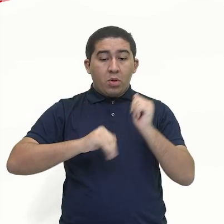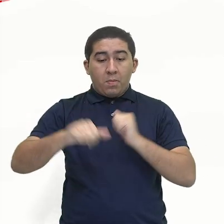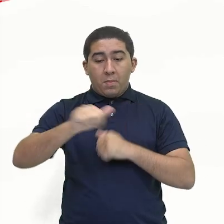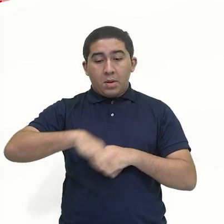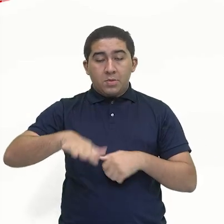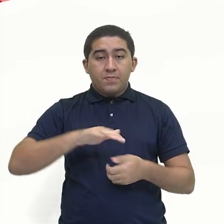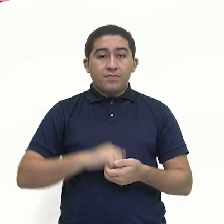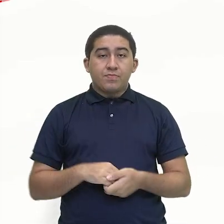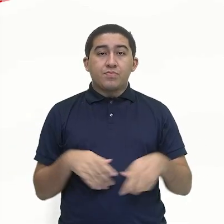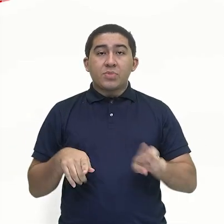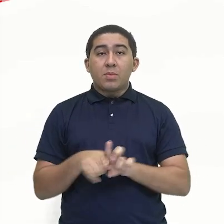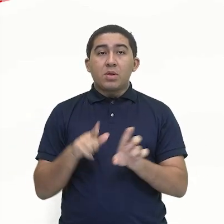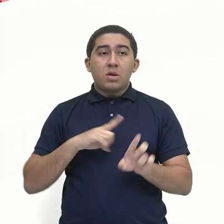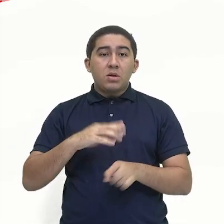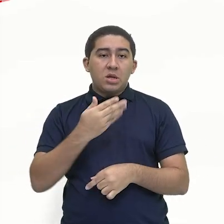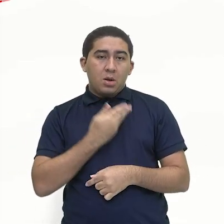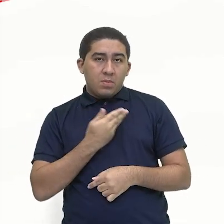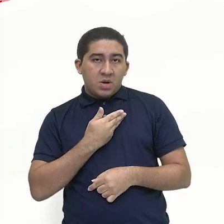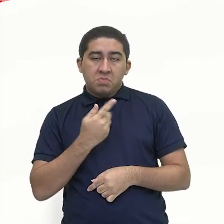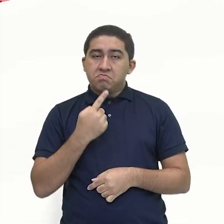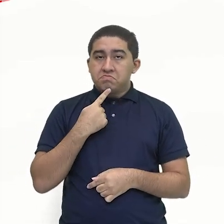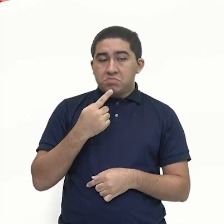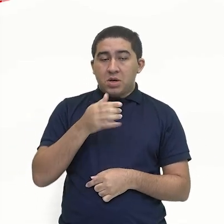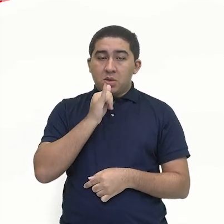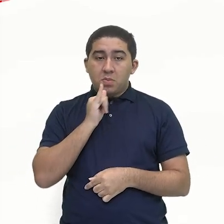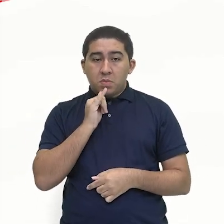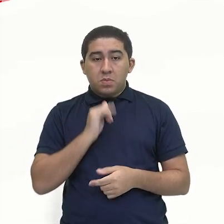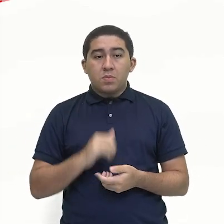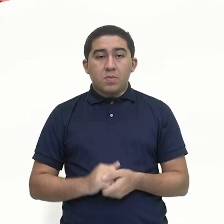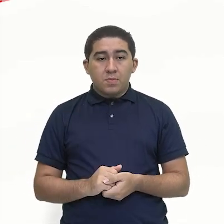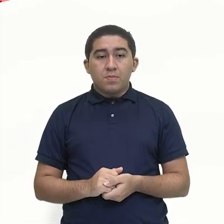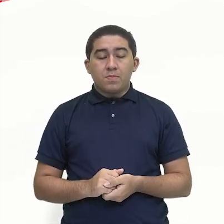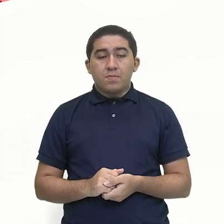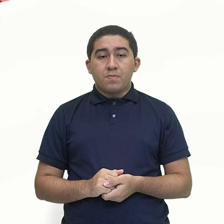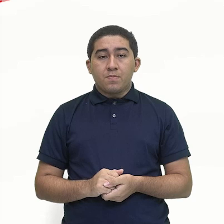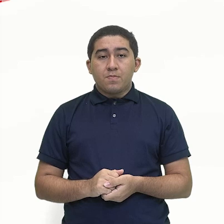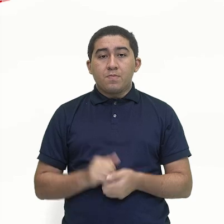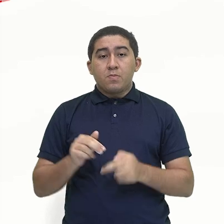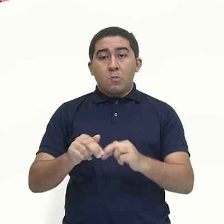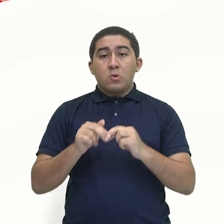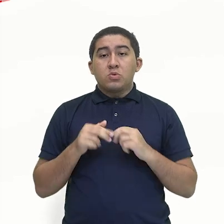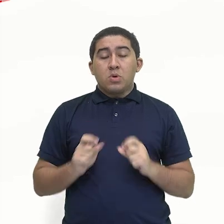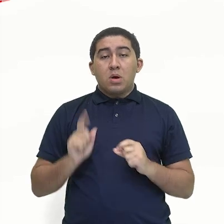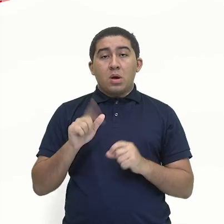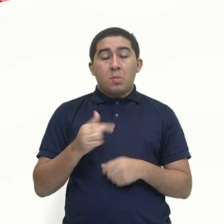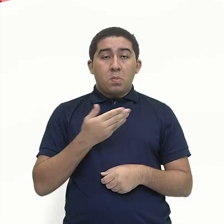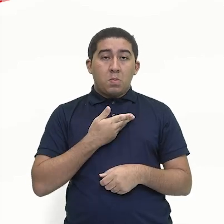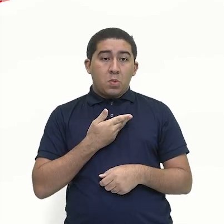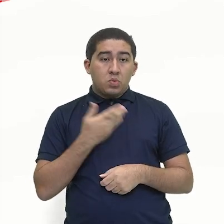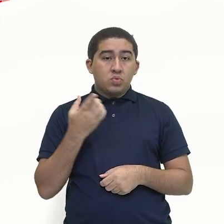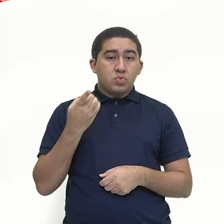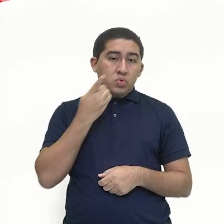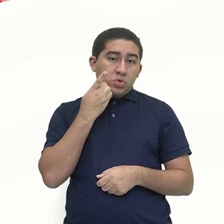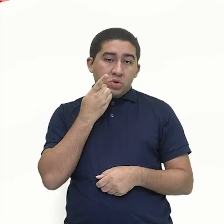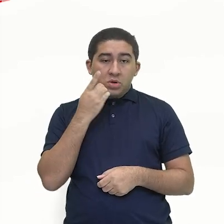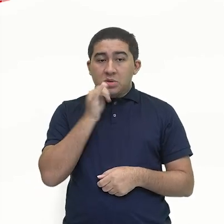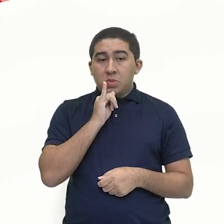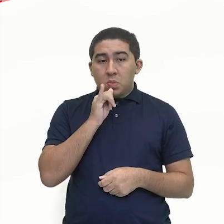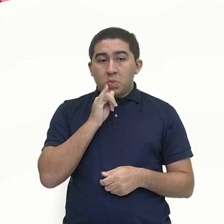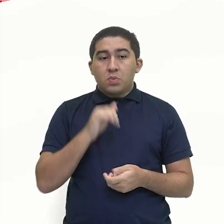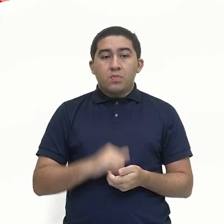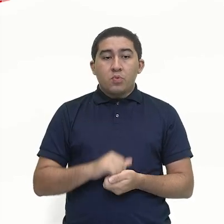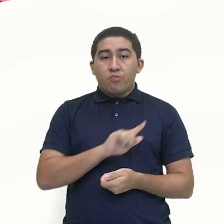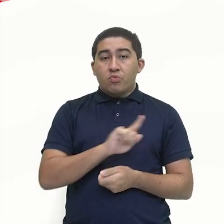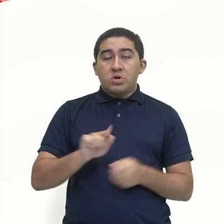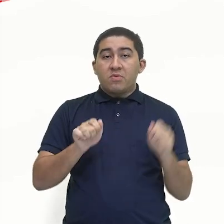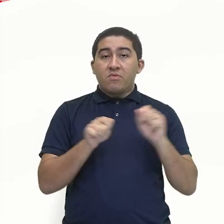graus, assim, amigos, né? Amigos mais íntimos, assim. Mas nesse caso aqui são os colegas de área. Por exemplo, quando você